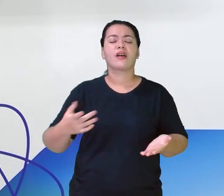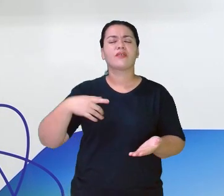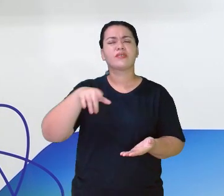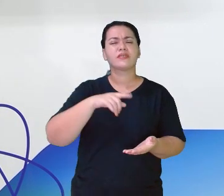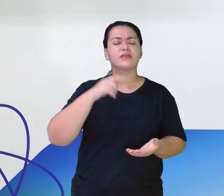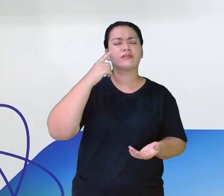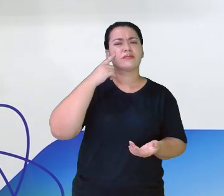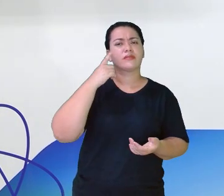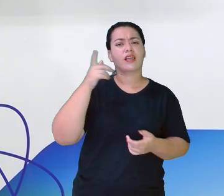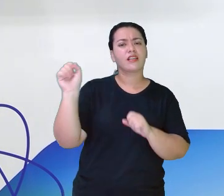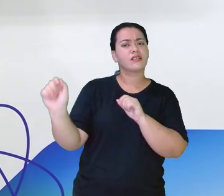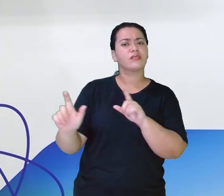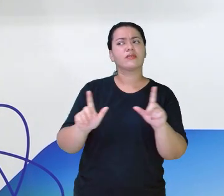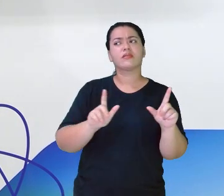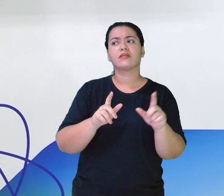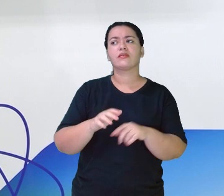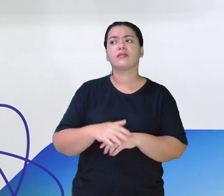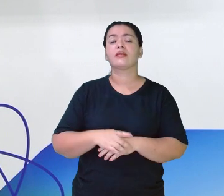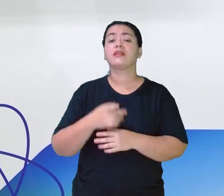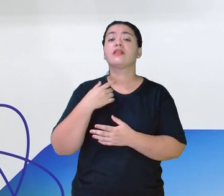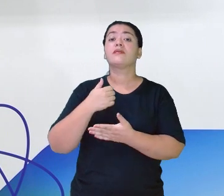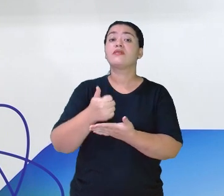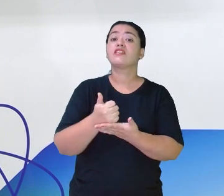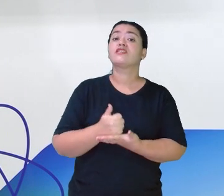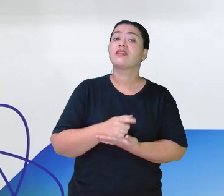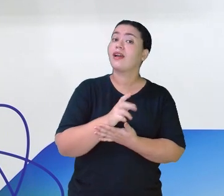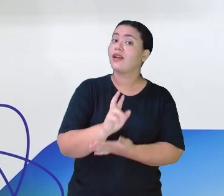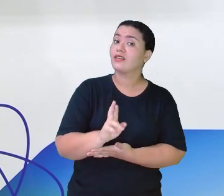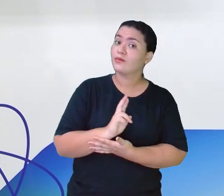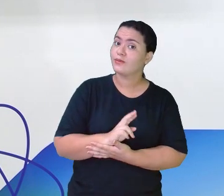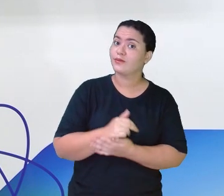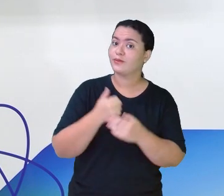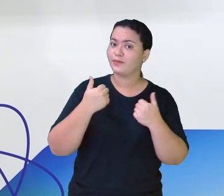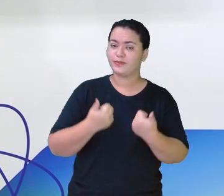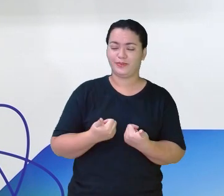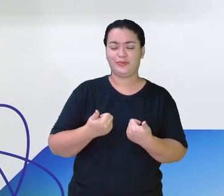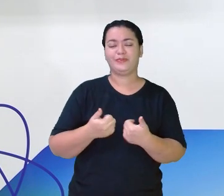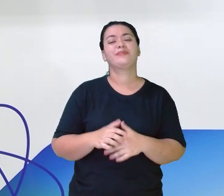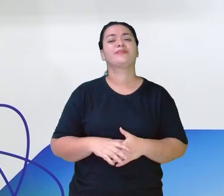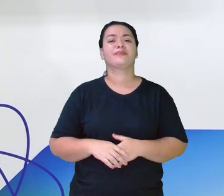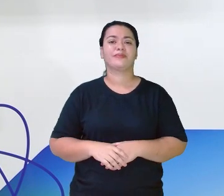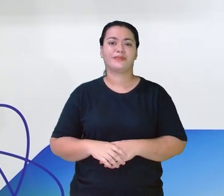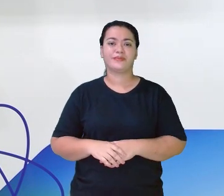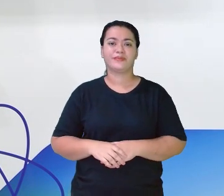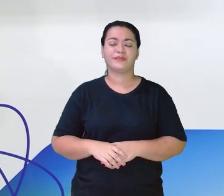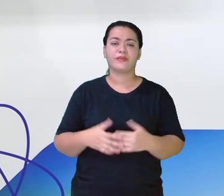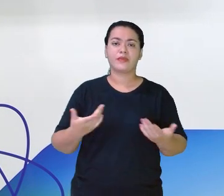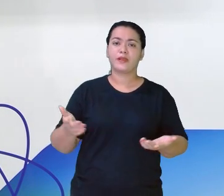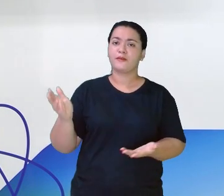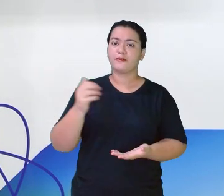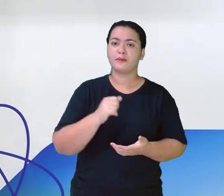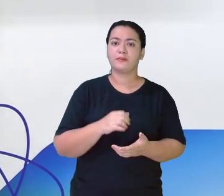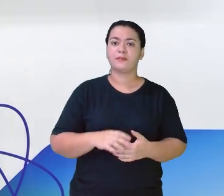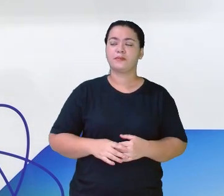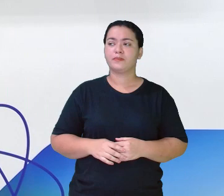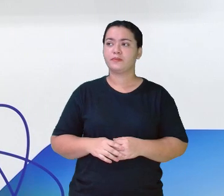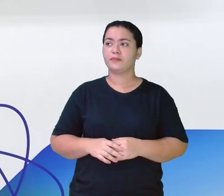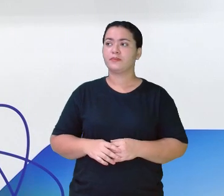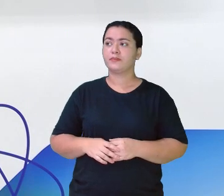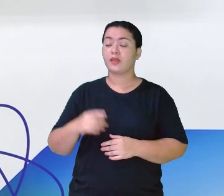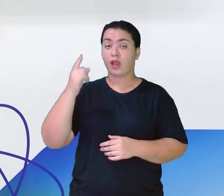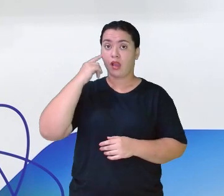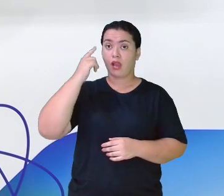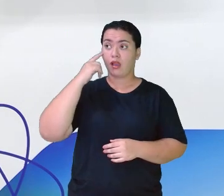vocês vão ver aqui nos slides e me ajudar a responder as coisas. Tá bom assim? Então, vamos lá. Olha